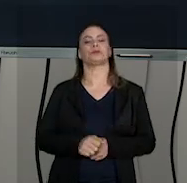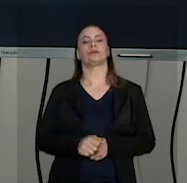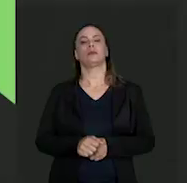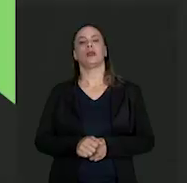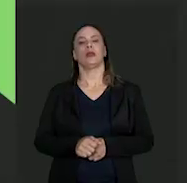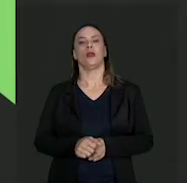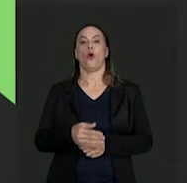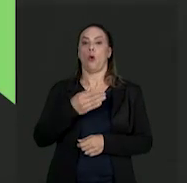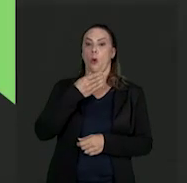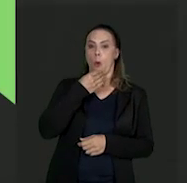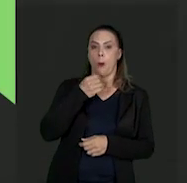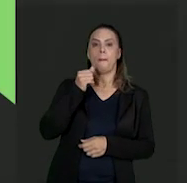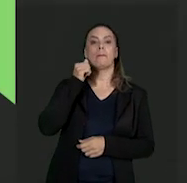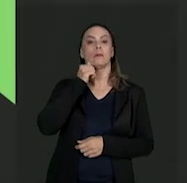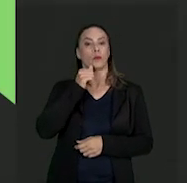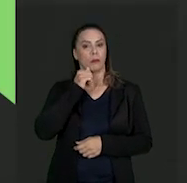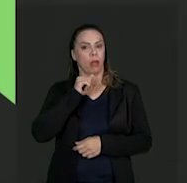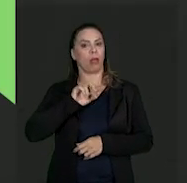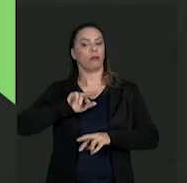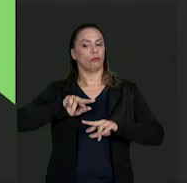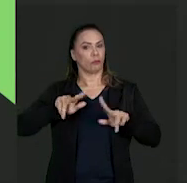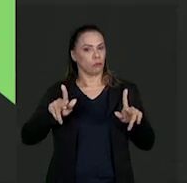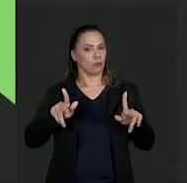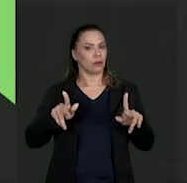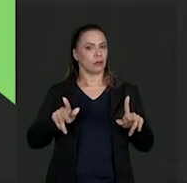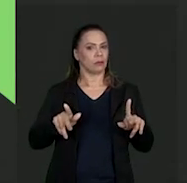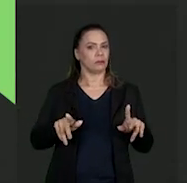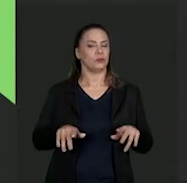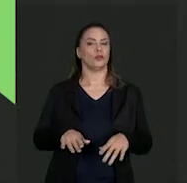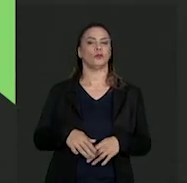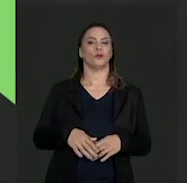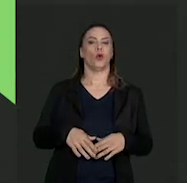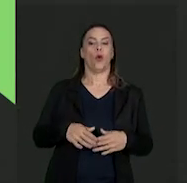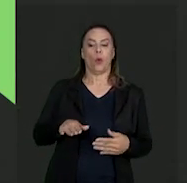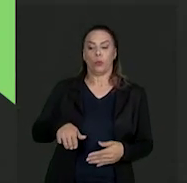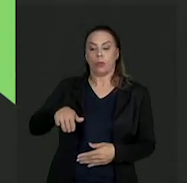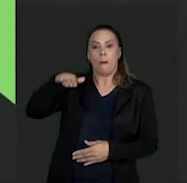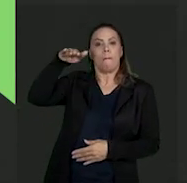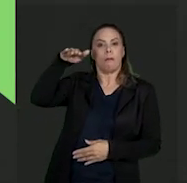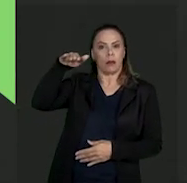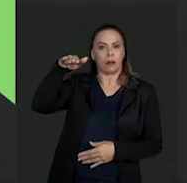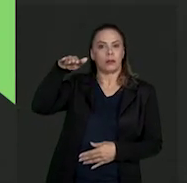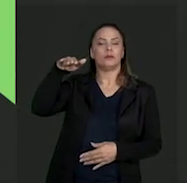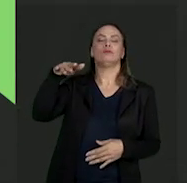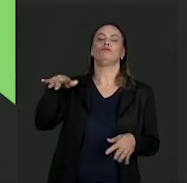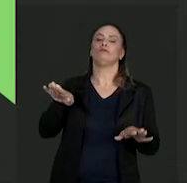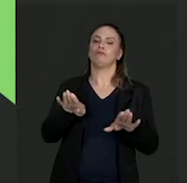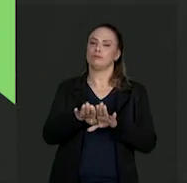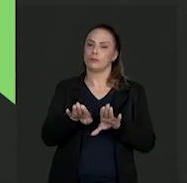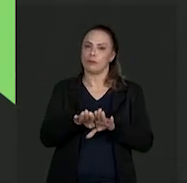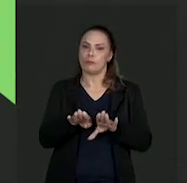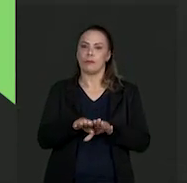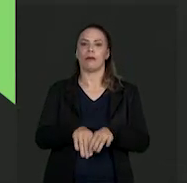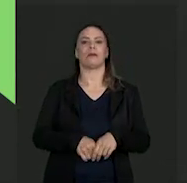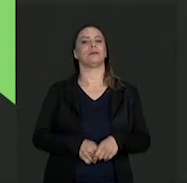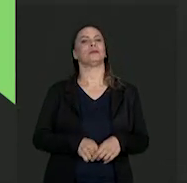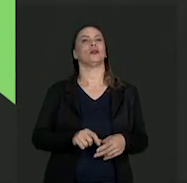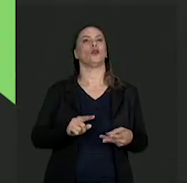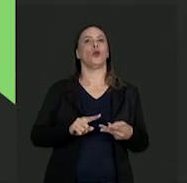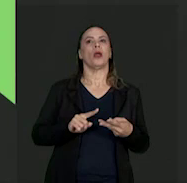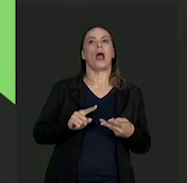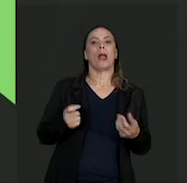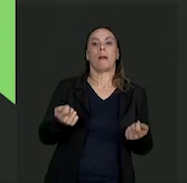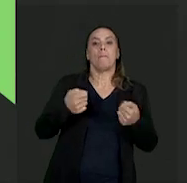se é mulher, o tamanho corporal vai influenciar, a quantidade de ar que a pessoa pode